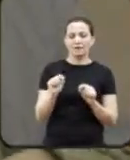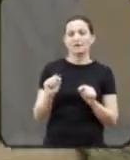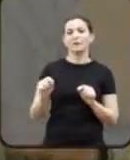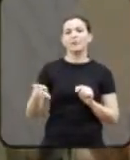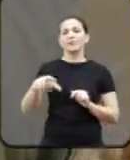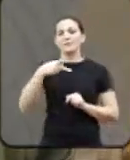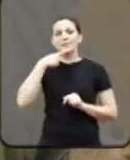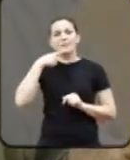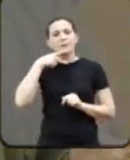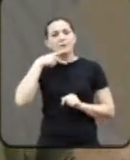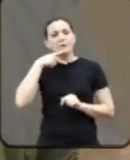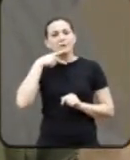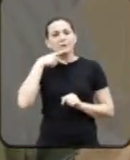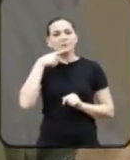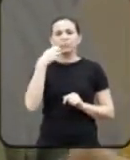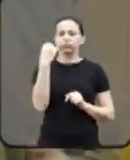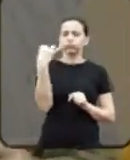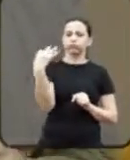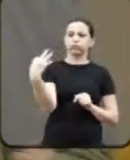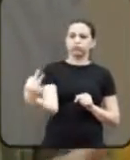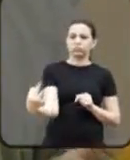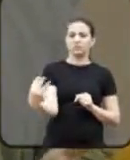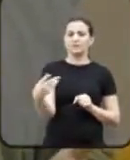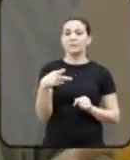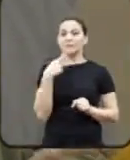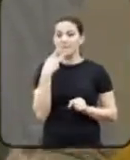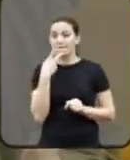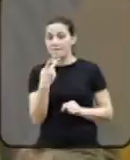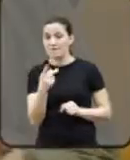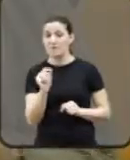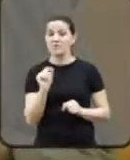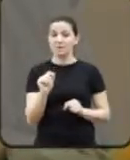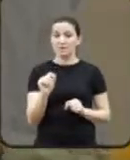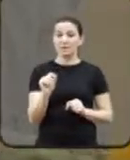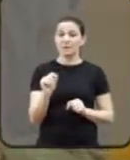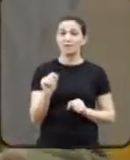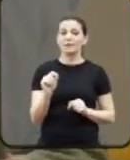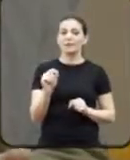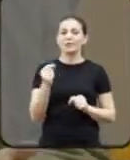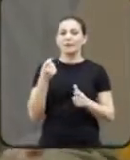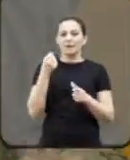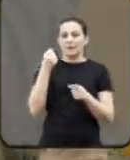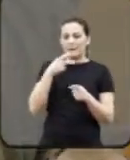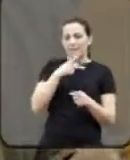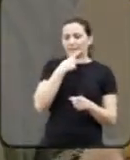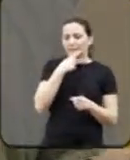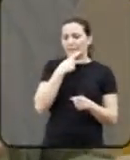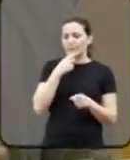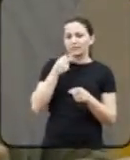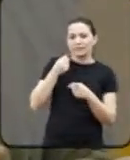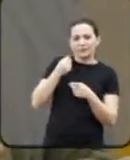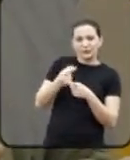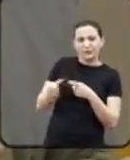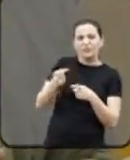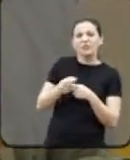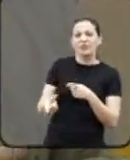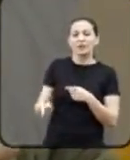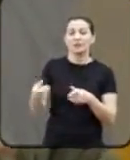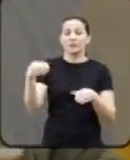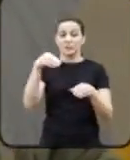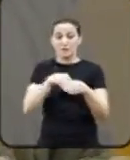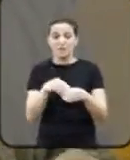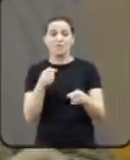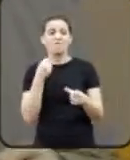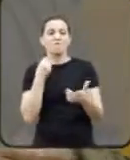a quantidade de partidos que tem, e todo mundo sabe, fala-se na lata isso, partidos de aluguel, chega